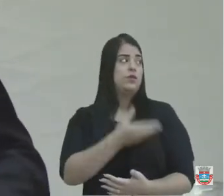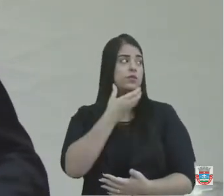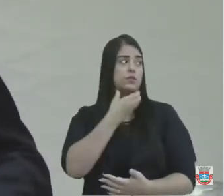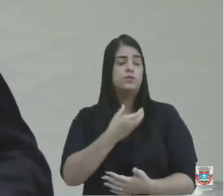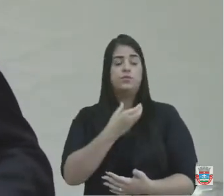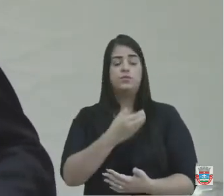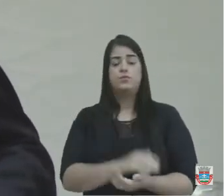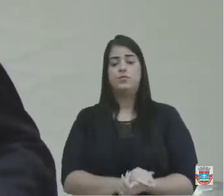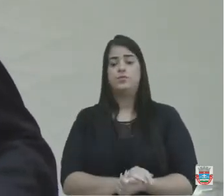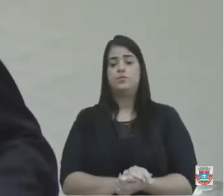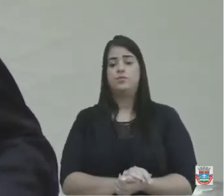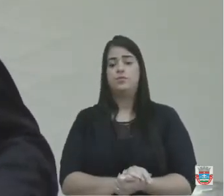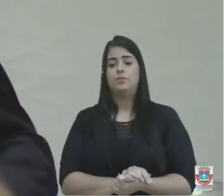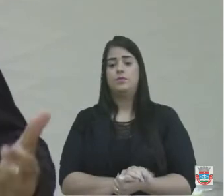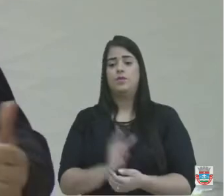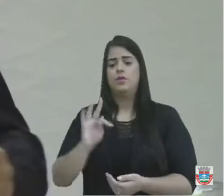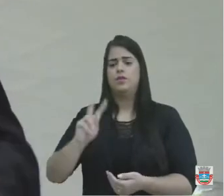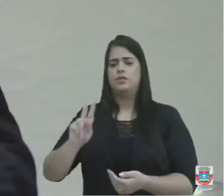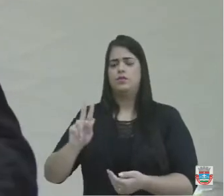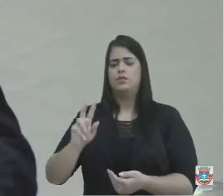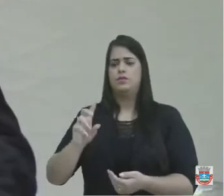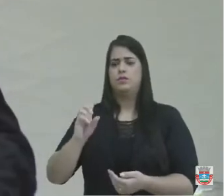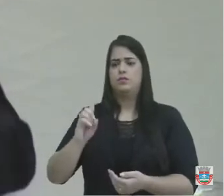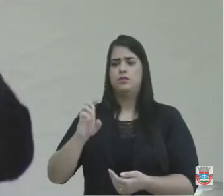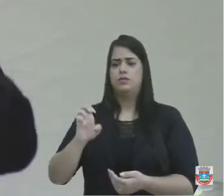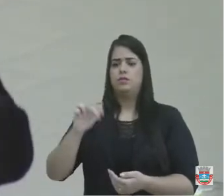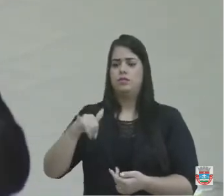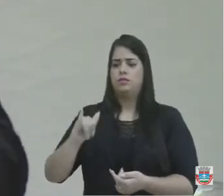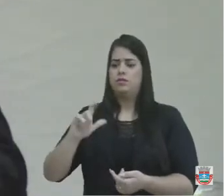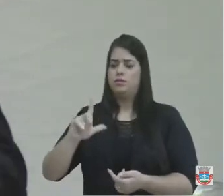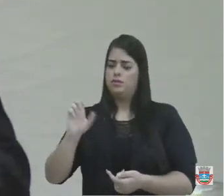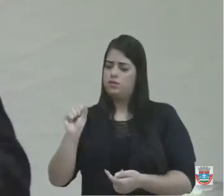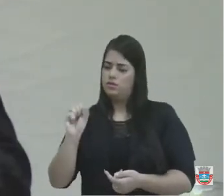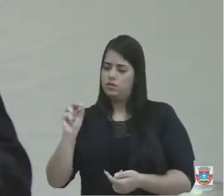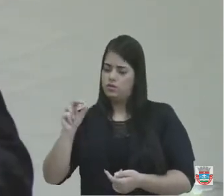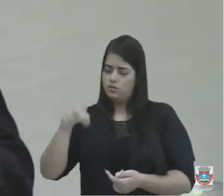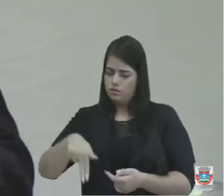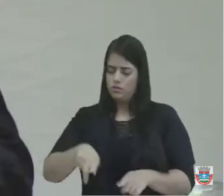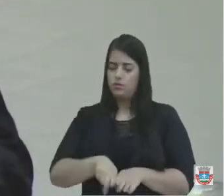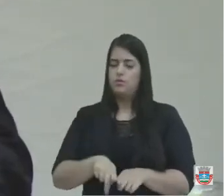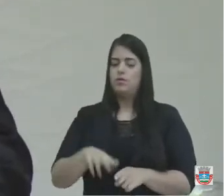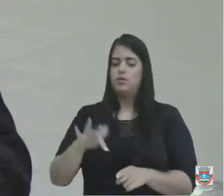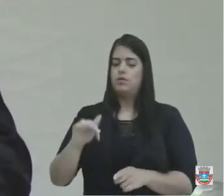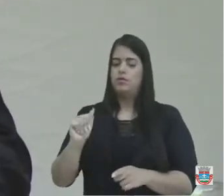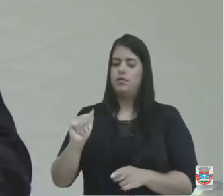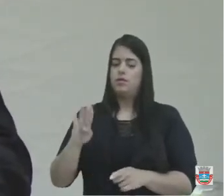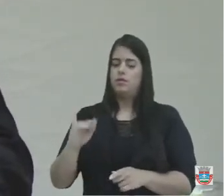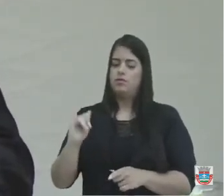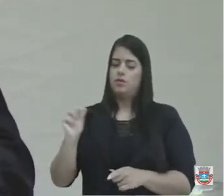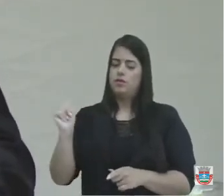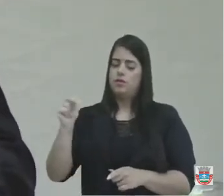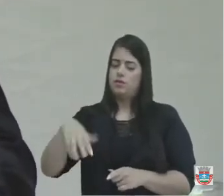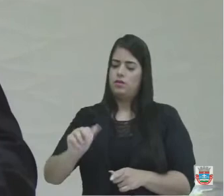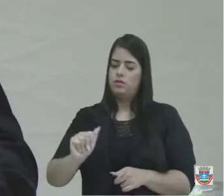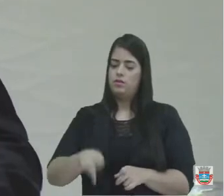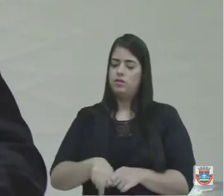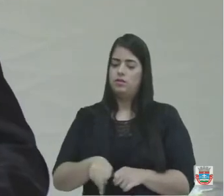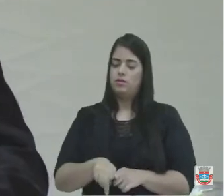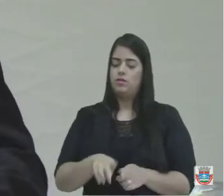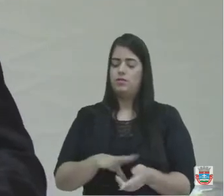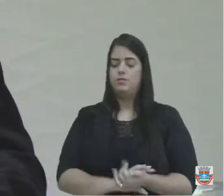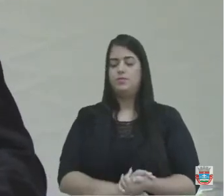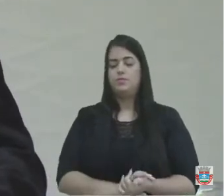filho de tunga Denilson Oliveira Fabiana Cordeiro risoneide Cordeiro lá também da